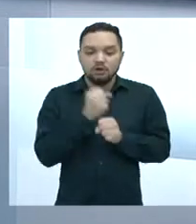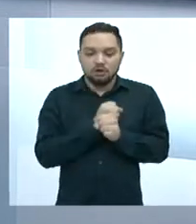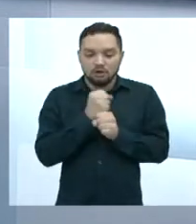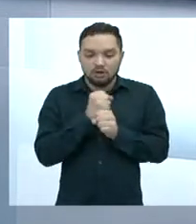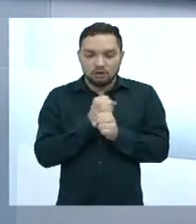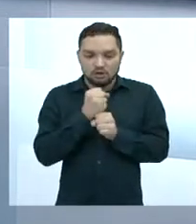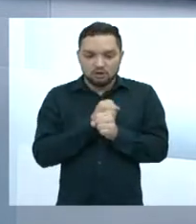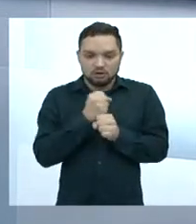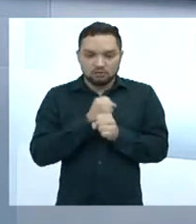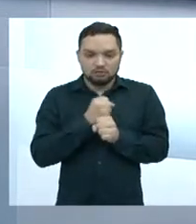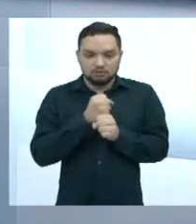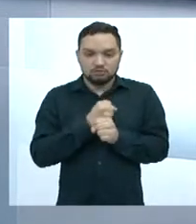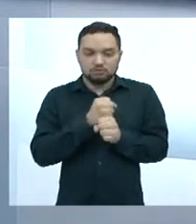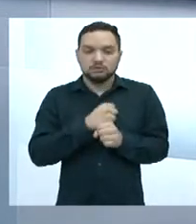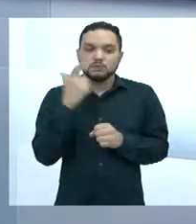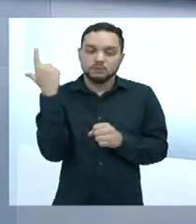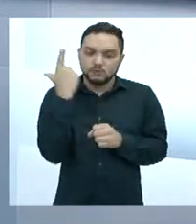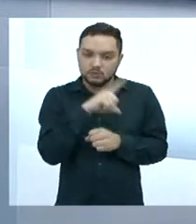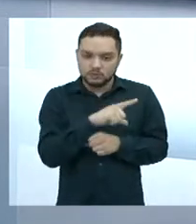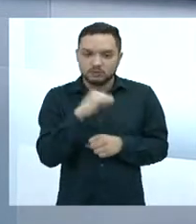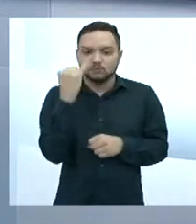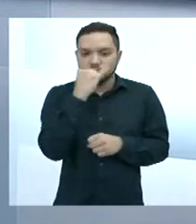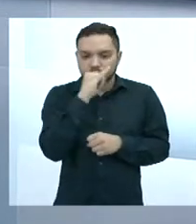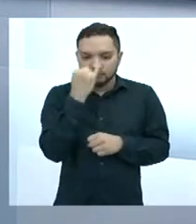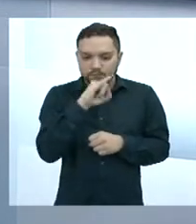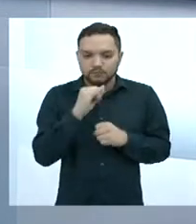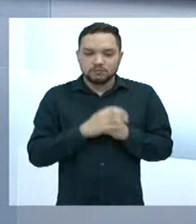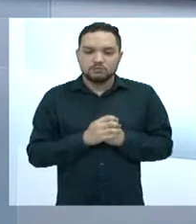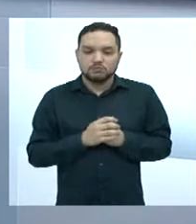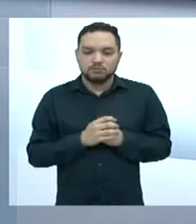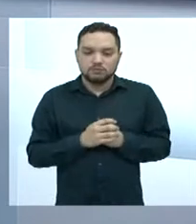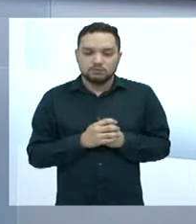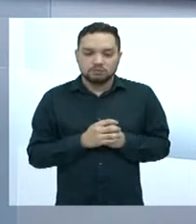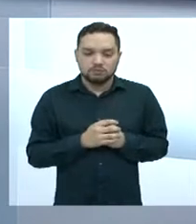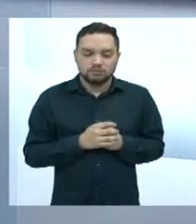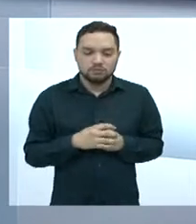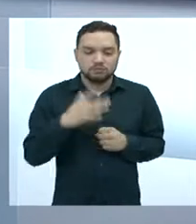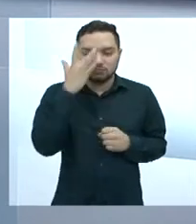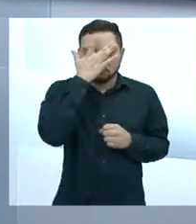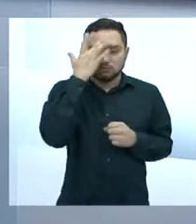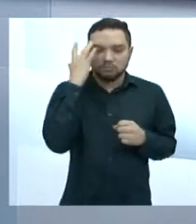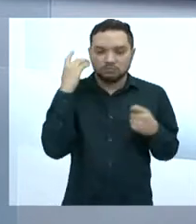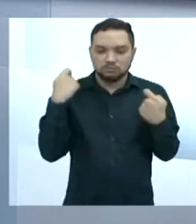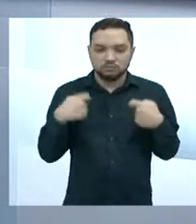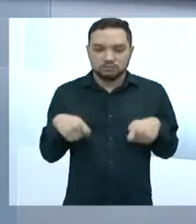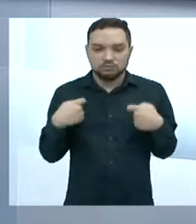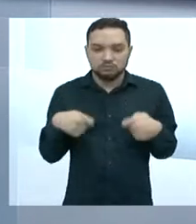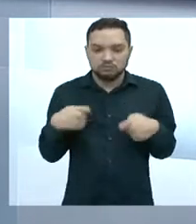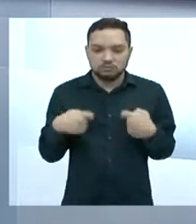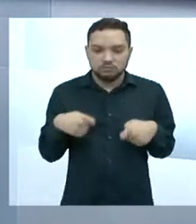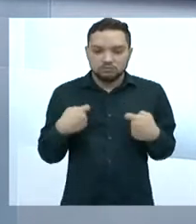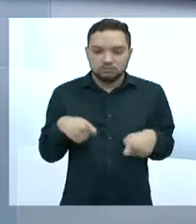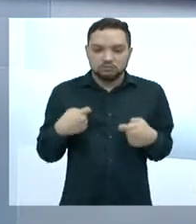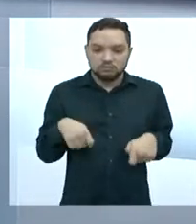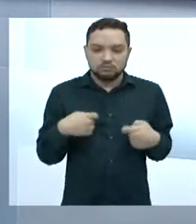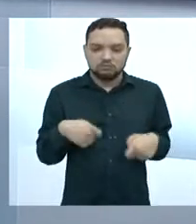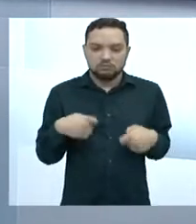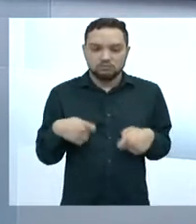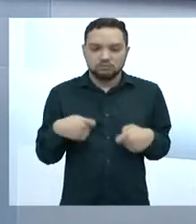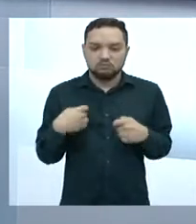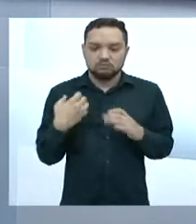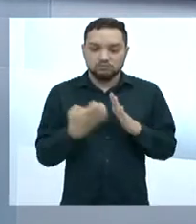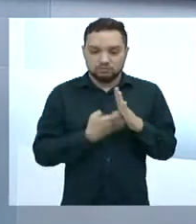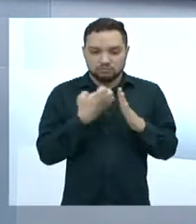receberam este benefício importante. Naturalmente, as pessoas precisam fazer a sua contrapartida, né, à